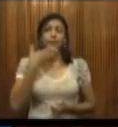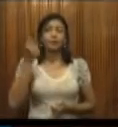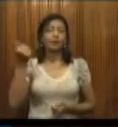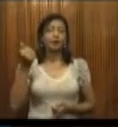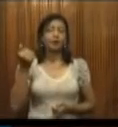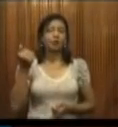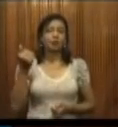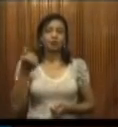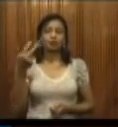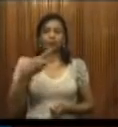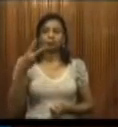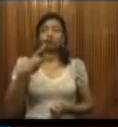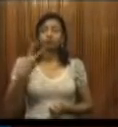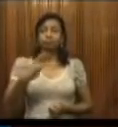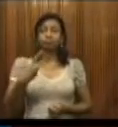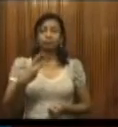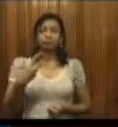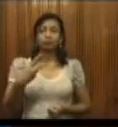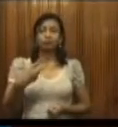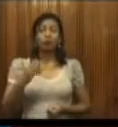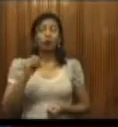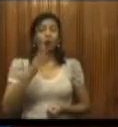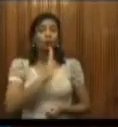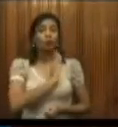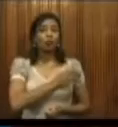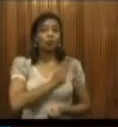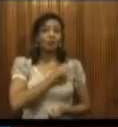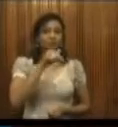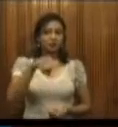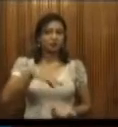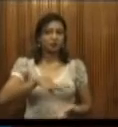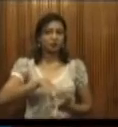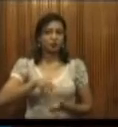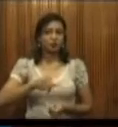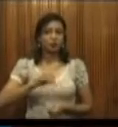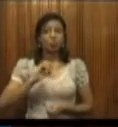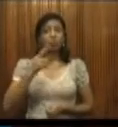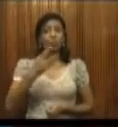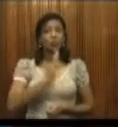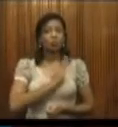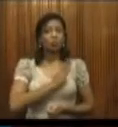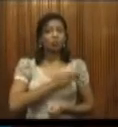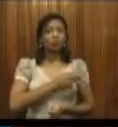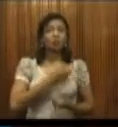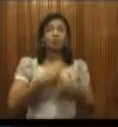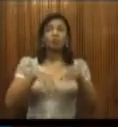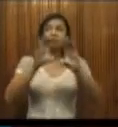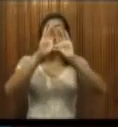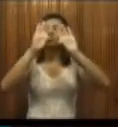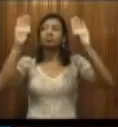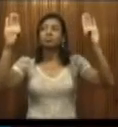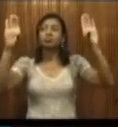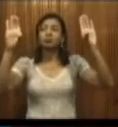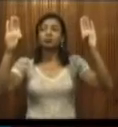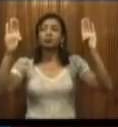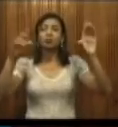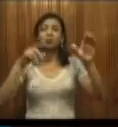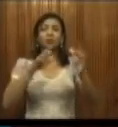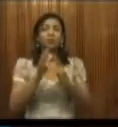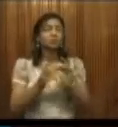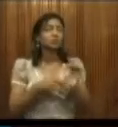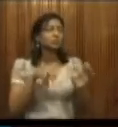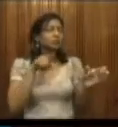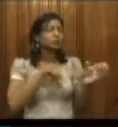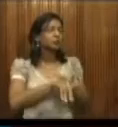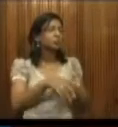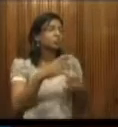o seu coração está lá, ou o seu coração está aqui. E Jesus vai dizer o seguinte: onde está o seu coração, jovem rico?